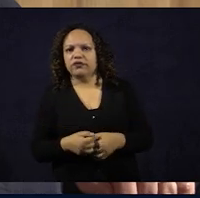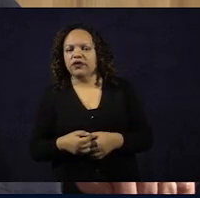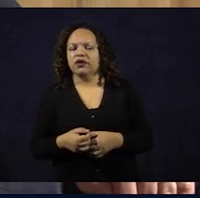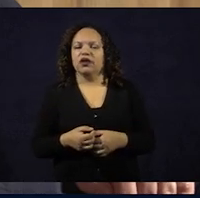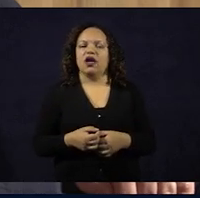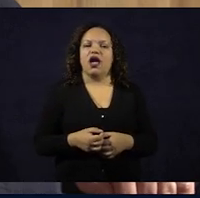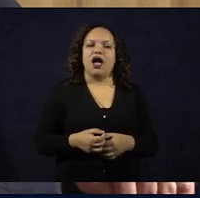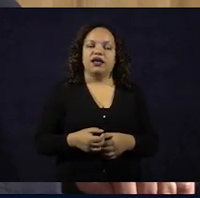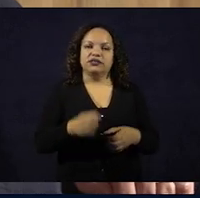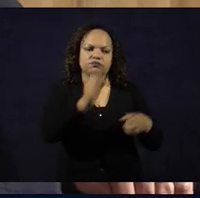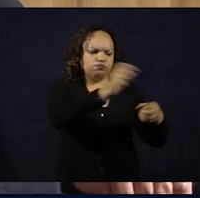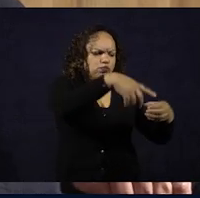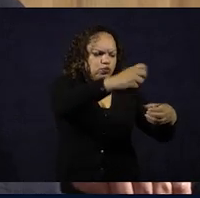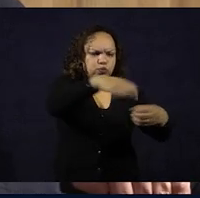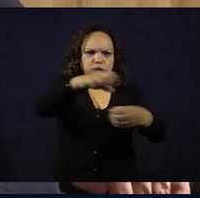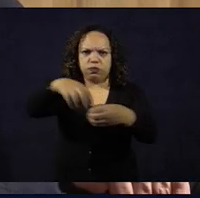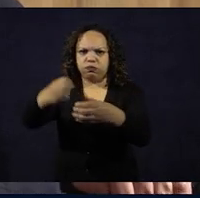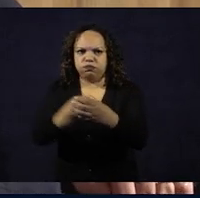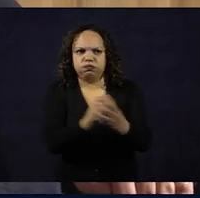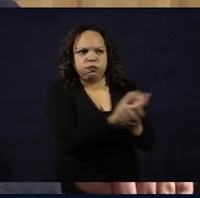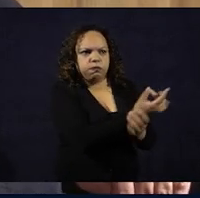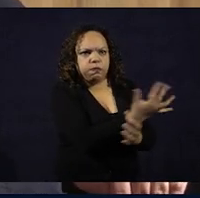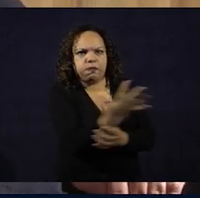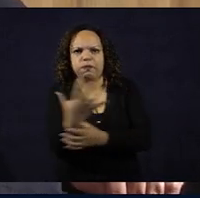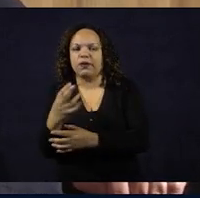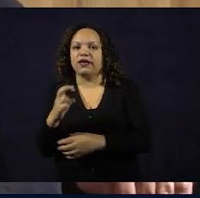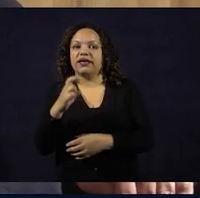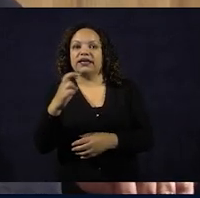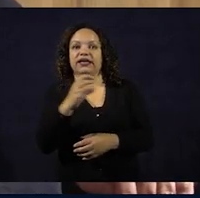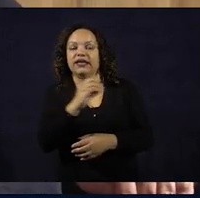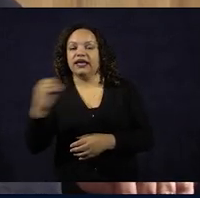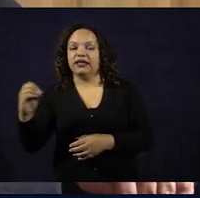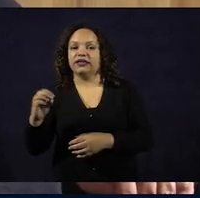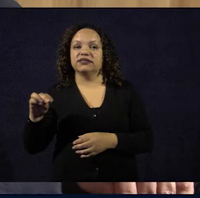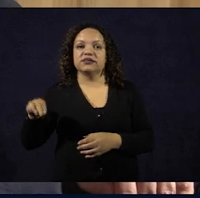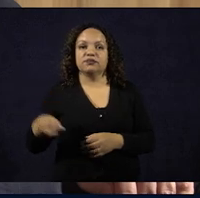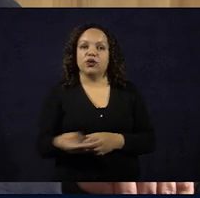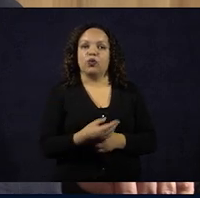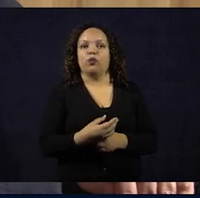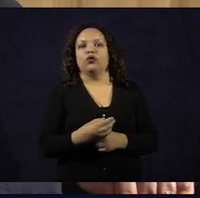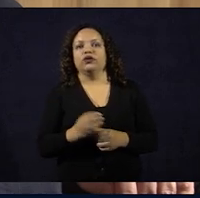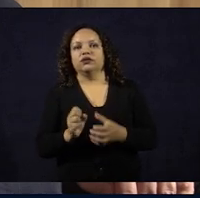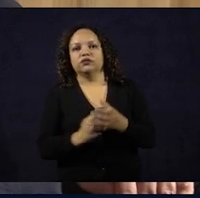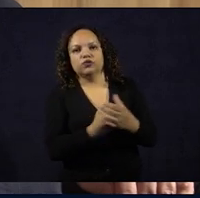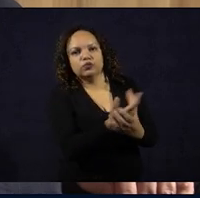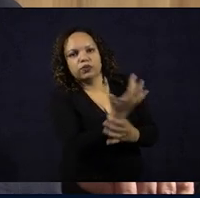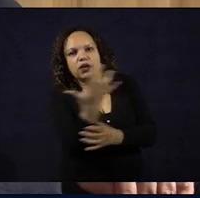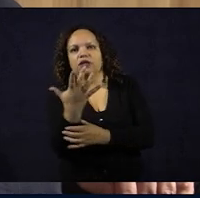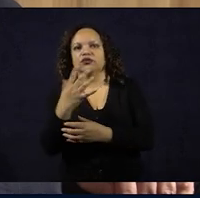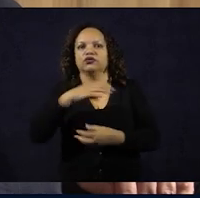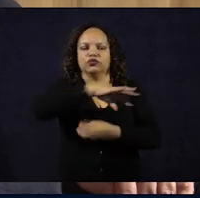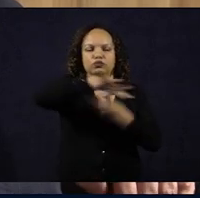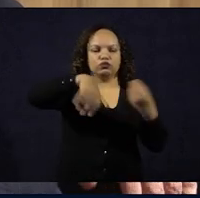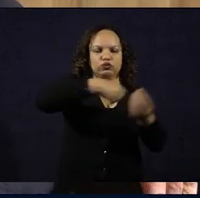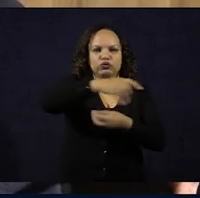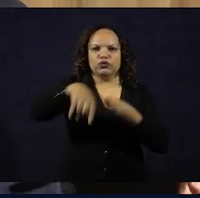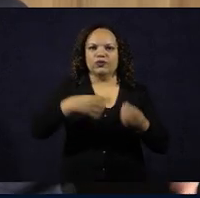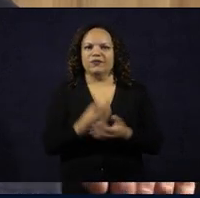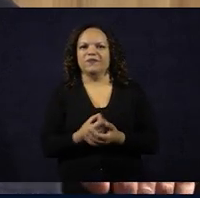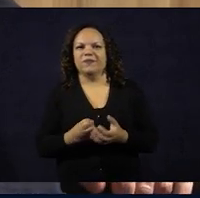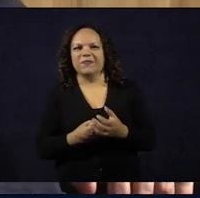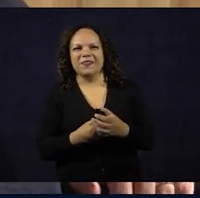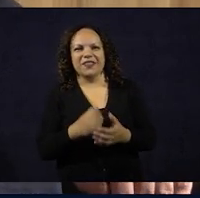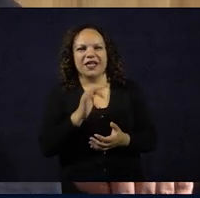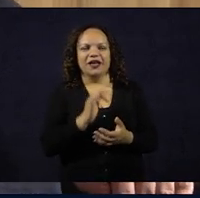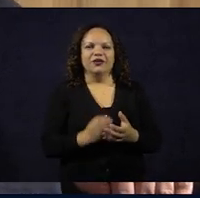2023 500 mil mudas em 2024 e produzindo 2 milhões de mudas ao redor de 2025 E